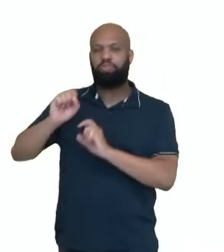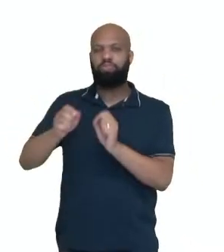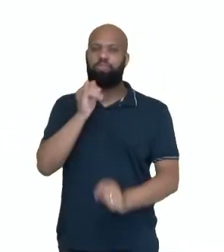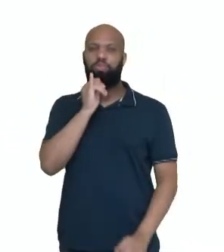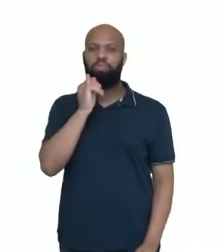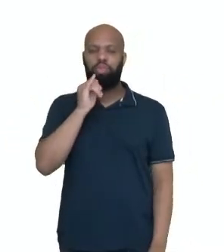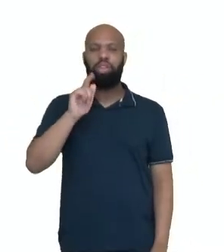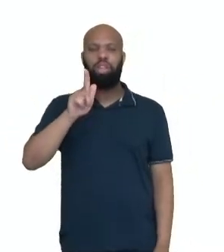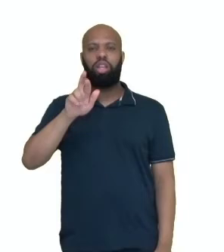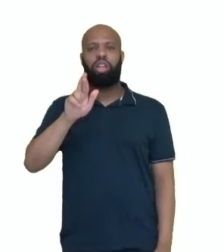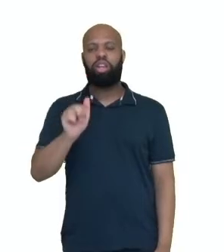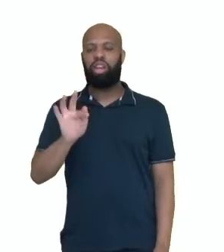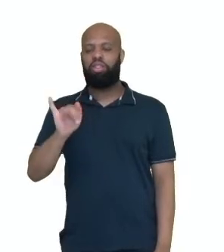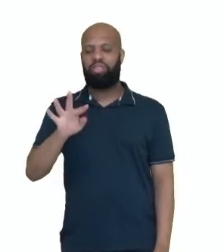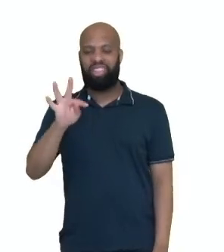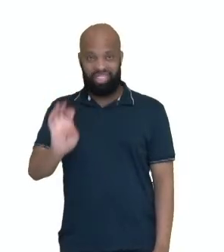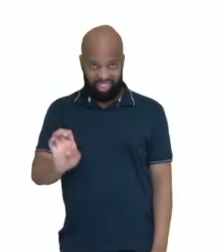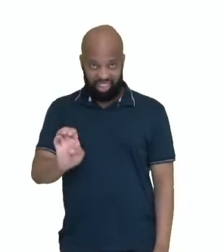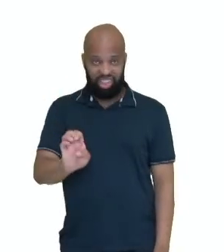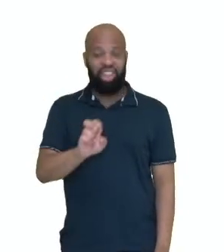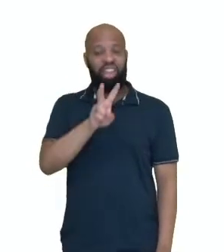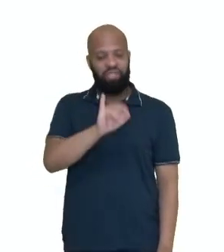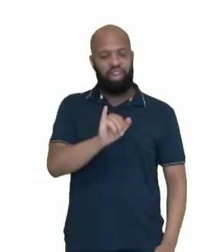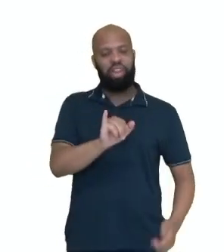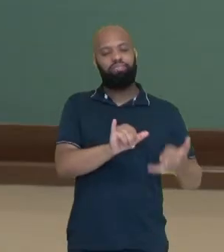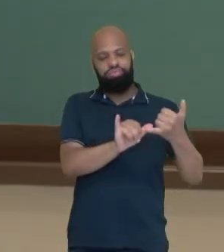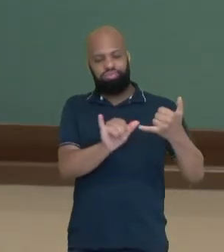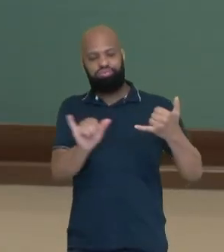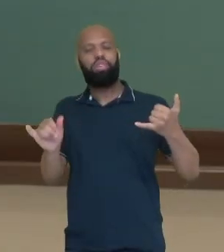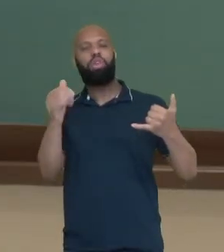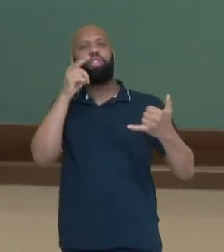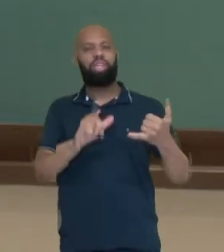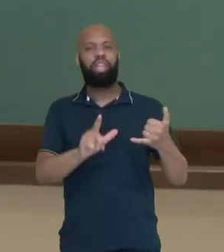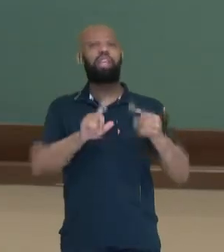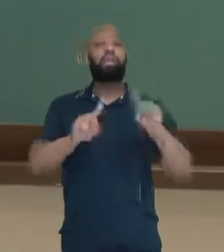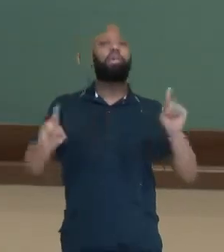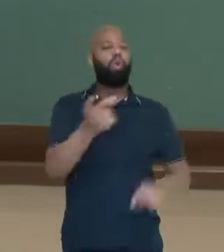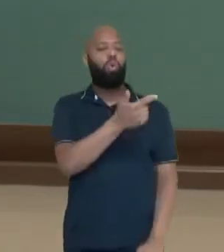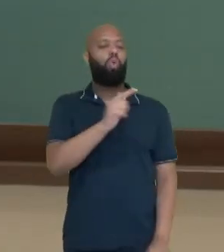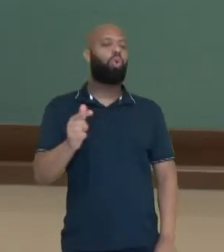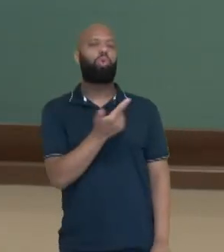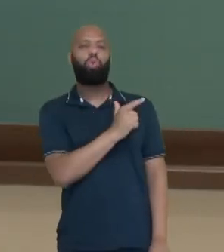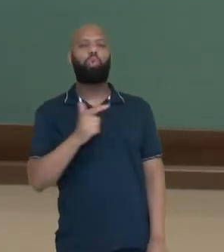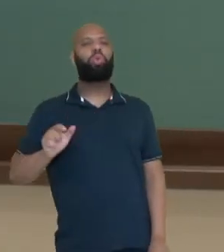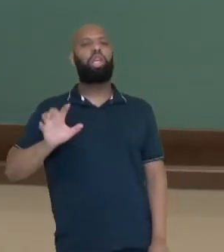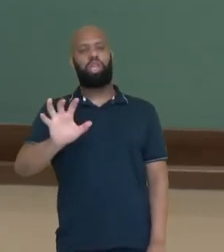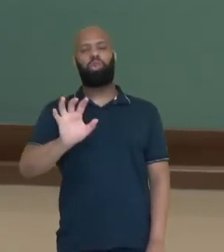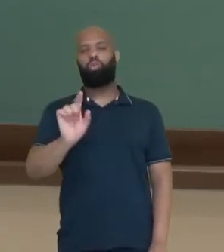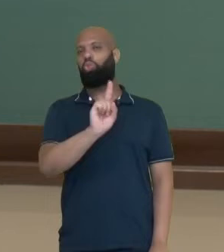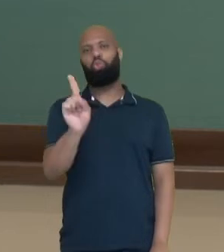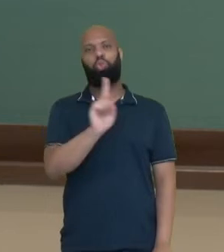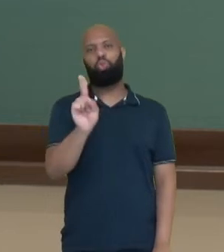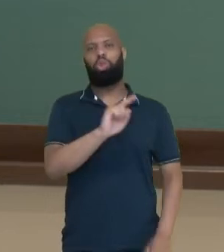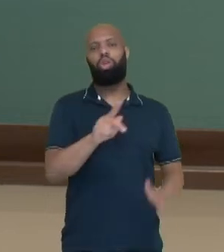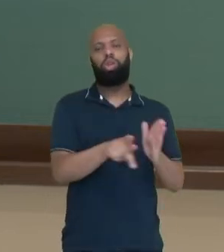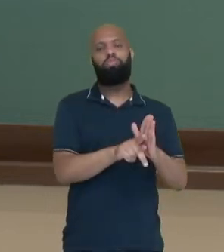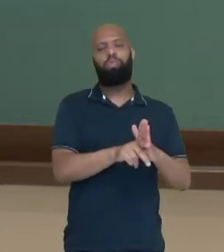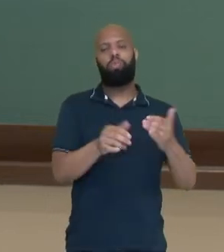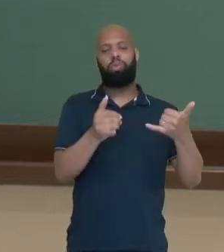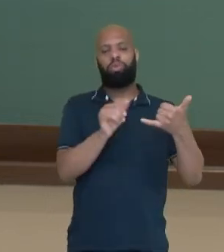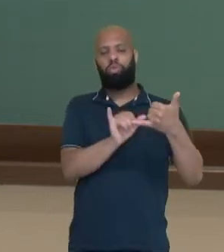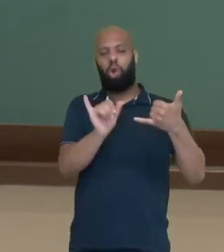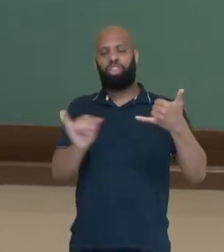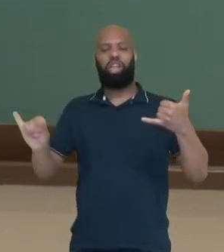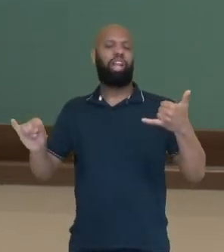na forma sólida. Então, com exceção do grafite, os demais compostos não vão fazer condutividade de corrente elétrica. A